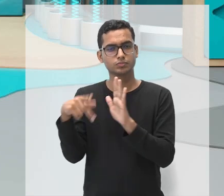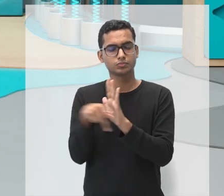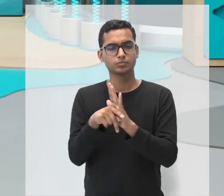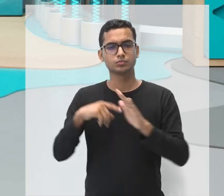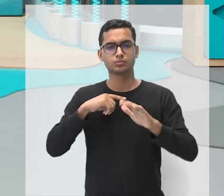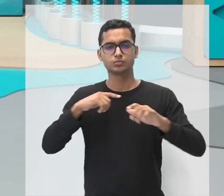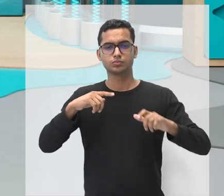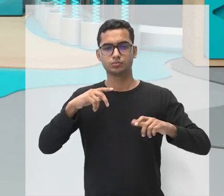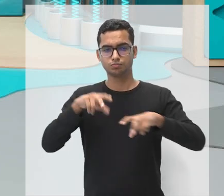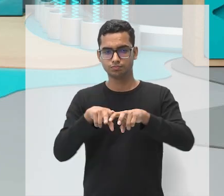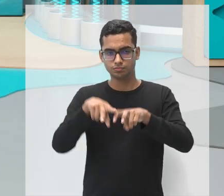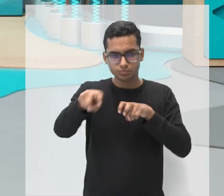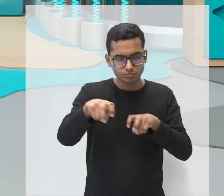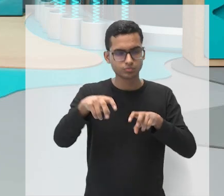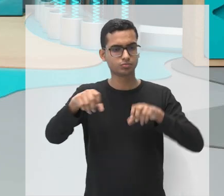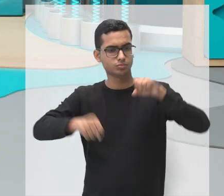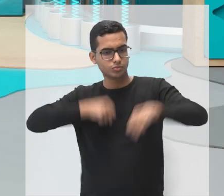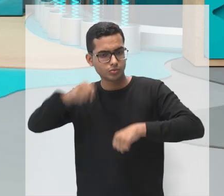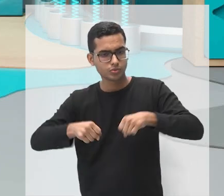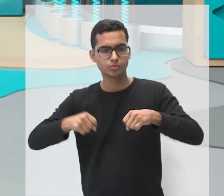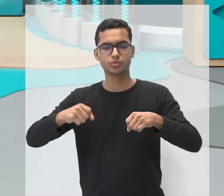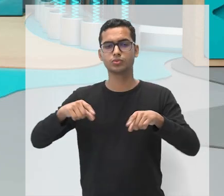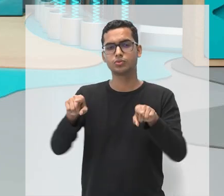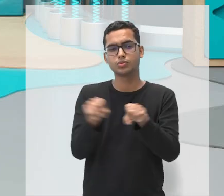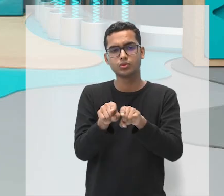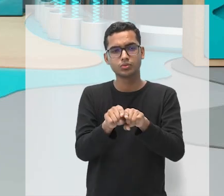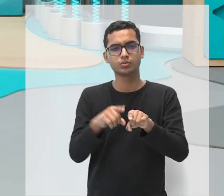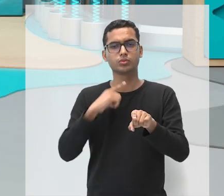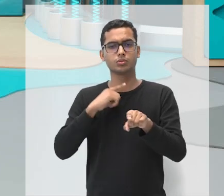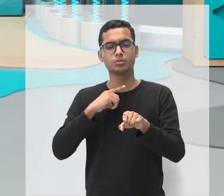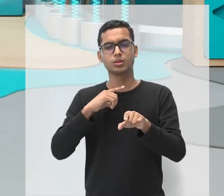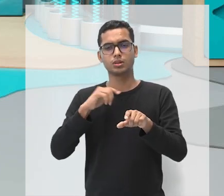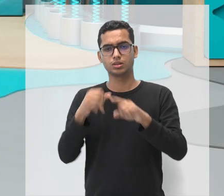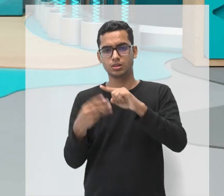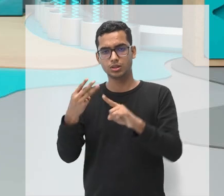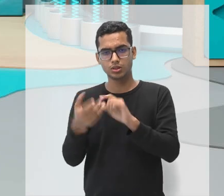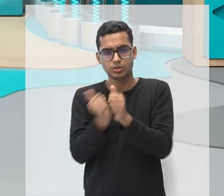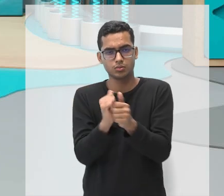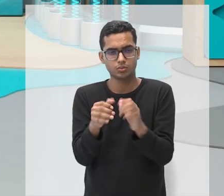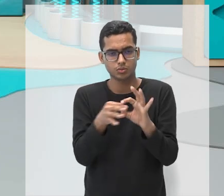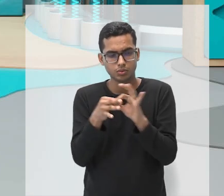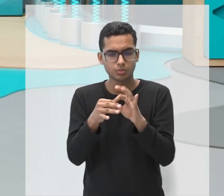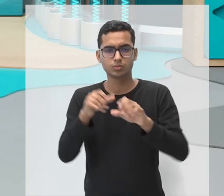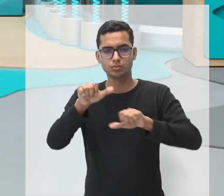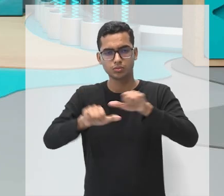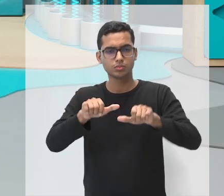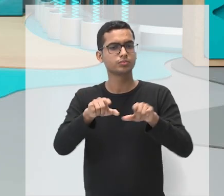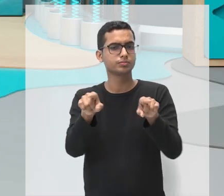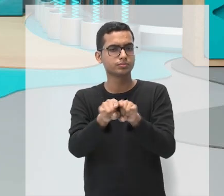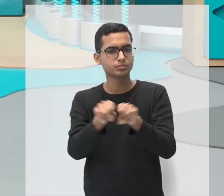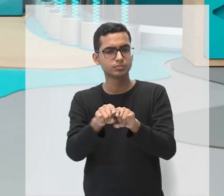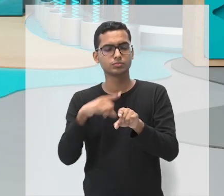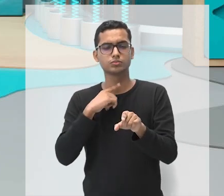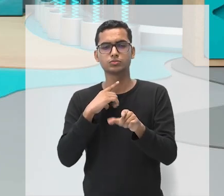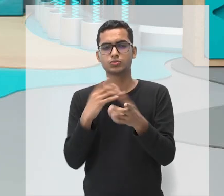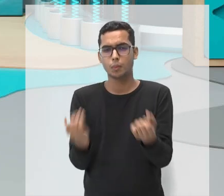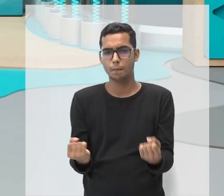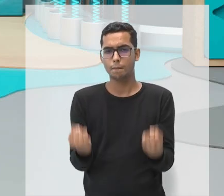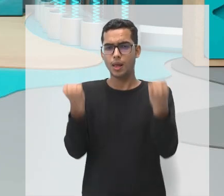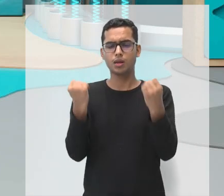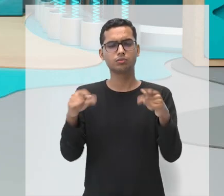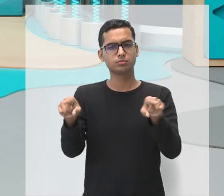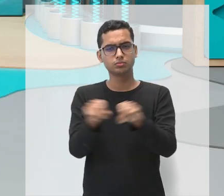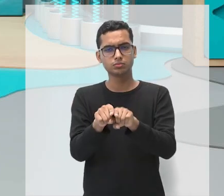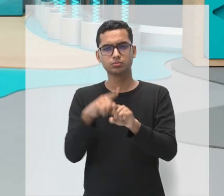de peso, entre outras modalidades. Mas nós falamos nessa unidade em especial de como forma de introduzir